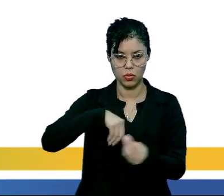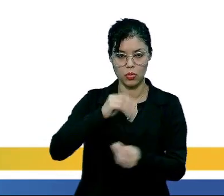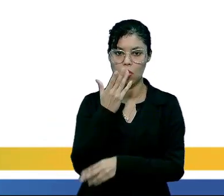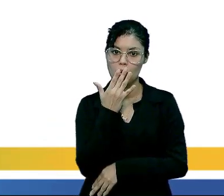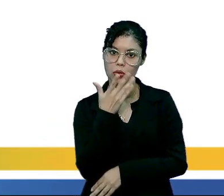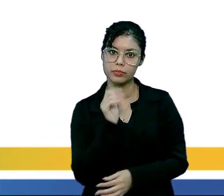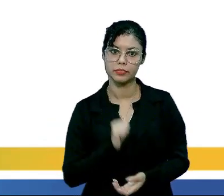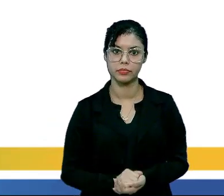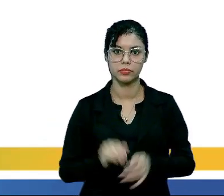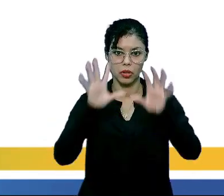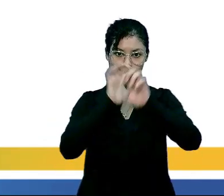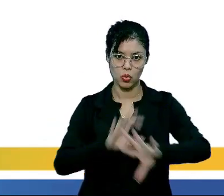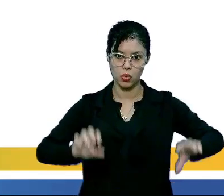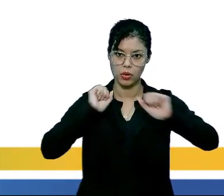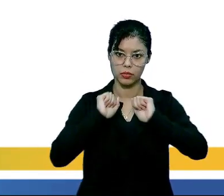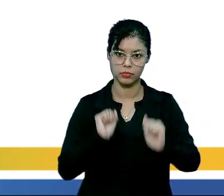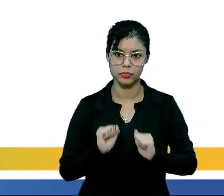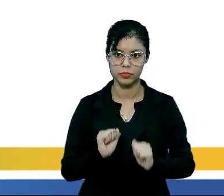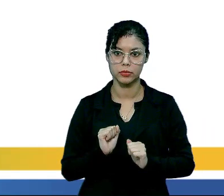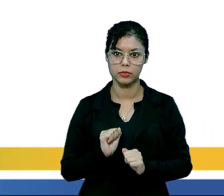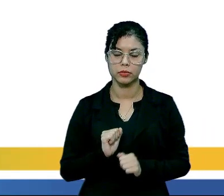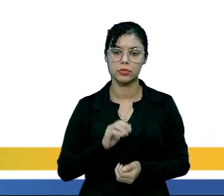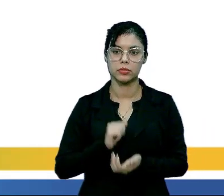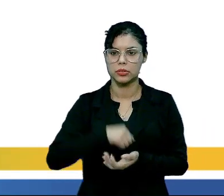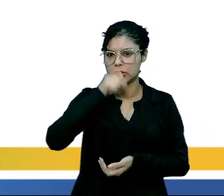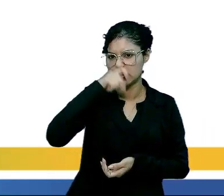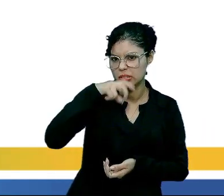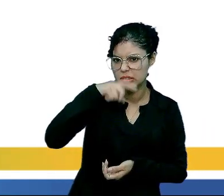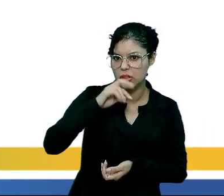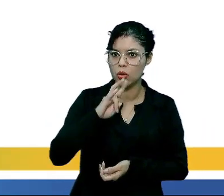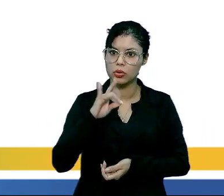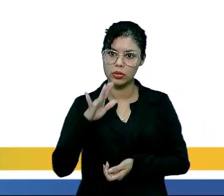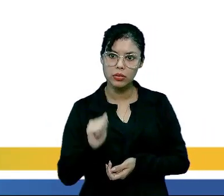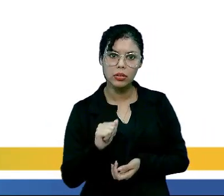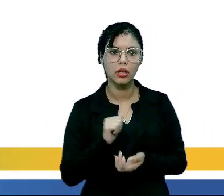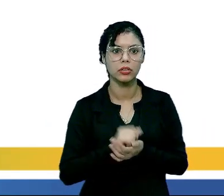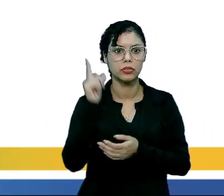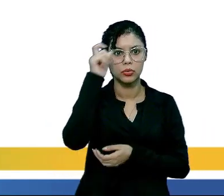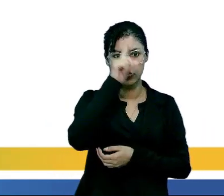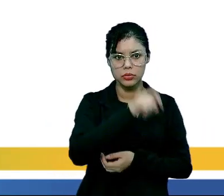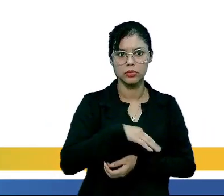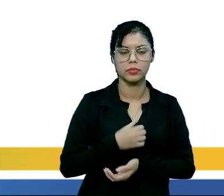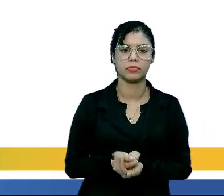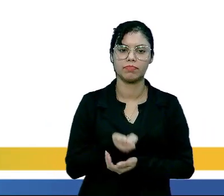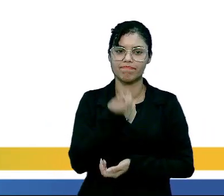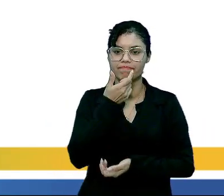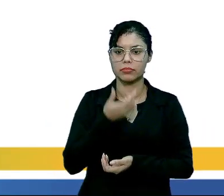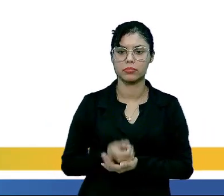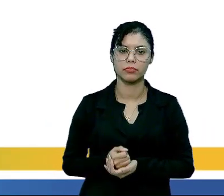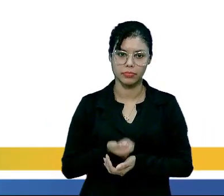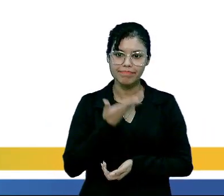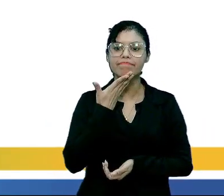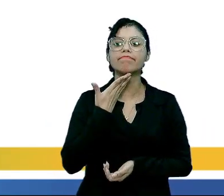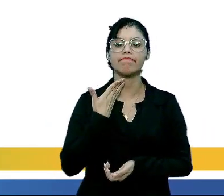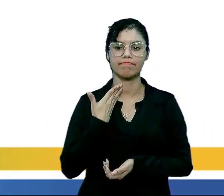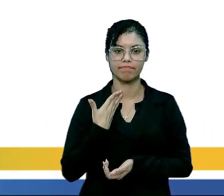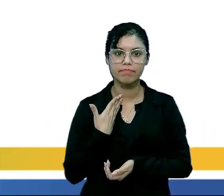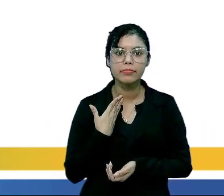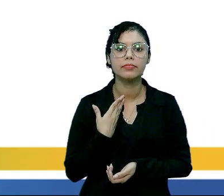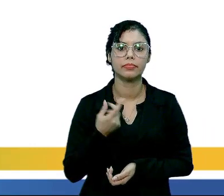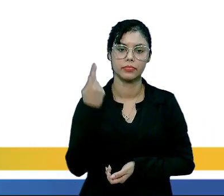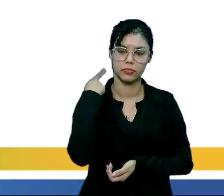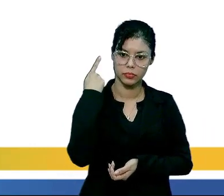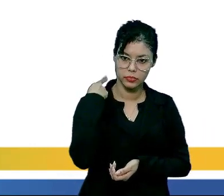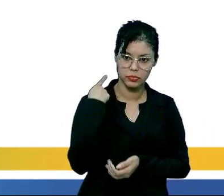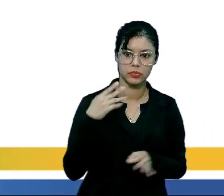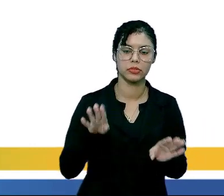da cloração. O seu vapor pode causar irritação conjuntival, dificultando em engolir, bronquite